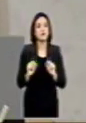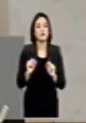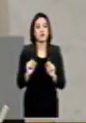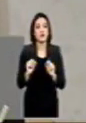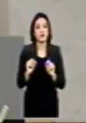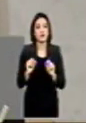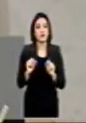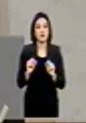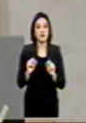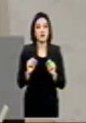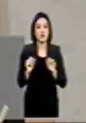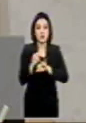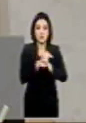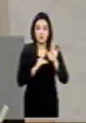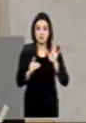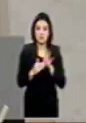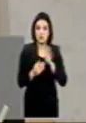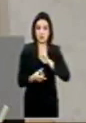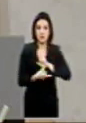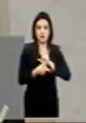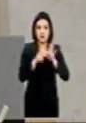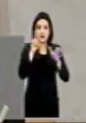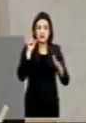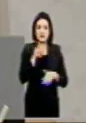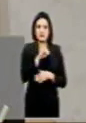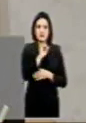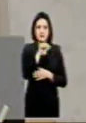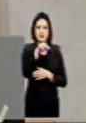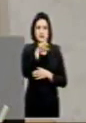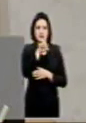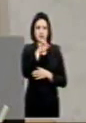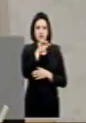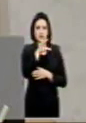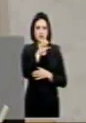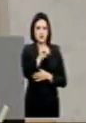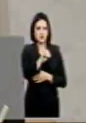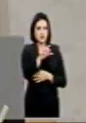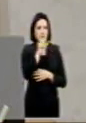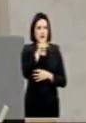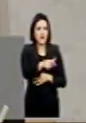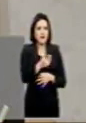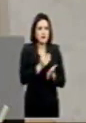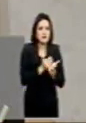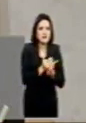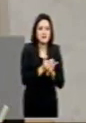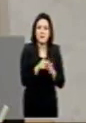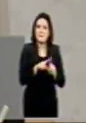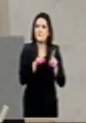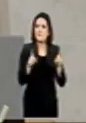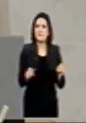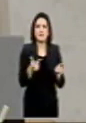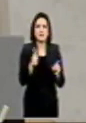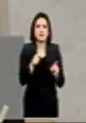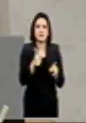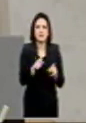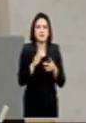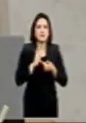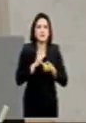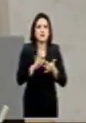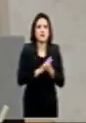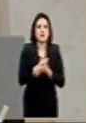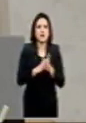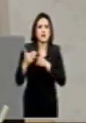dos indícios que eram mínimos, eram iniciais e que não apontavam para a participação de